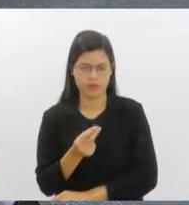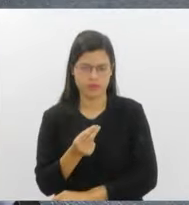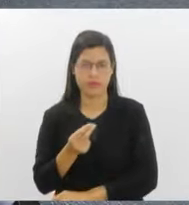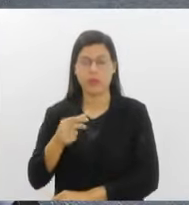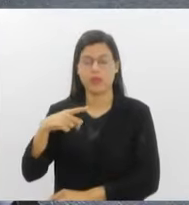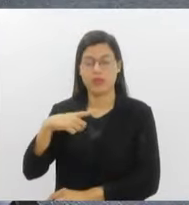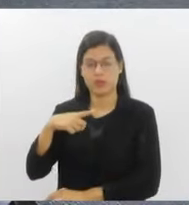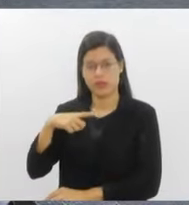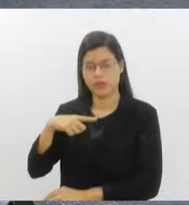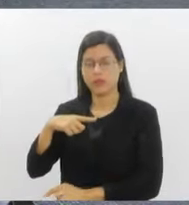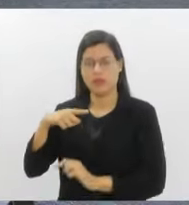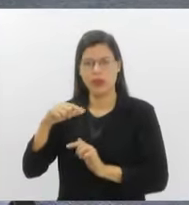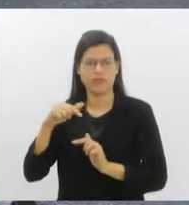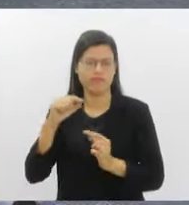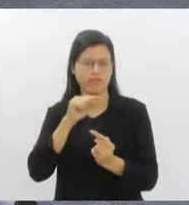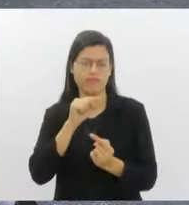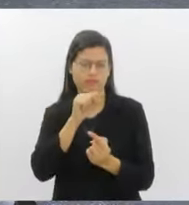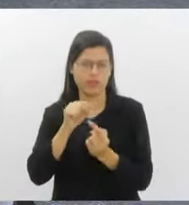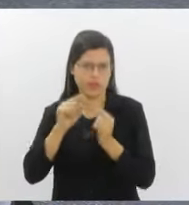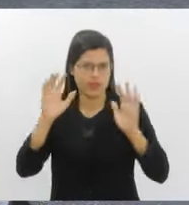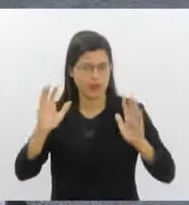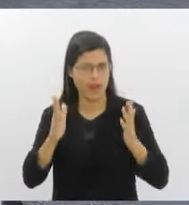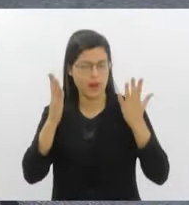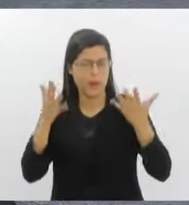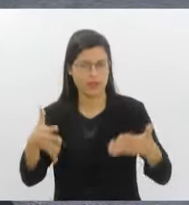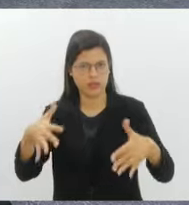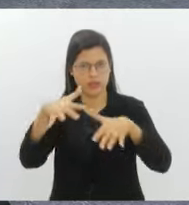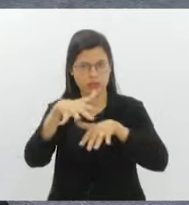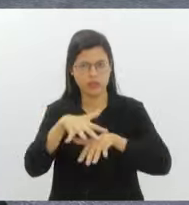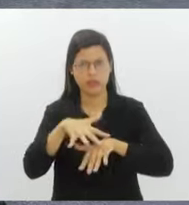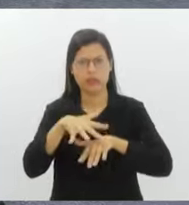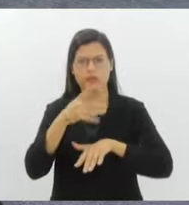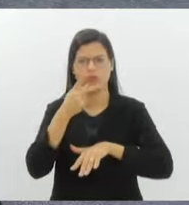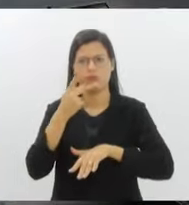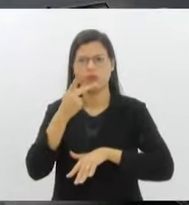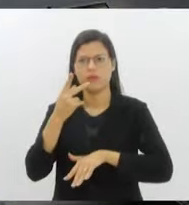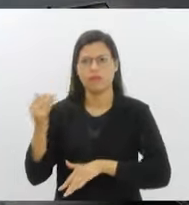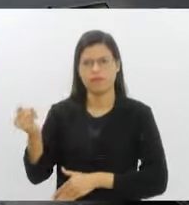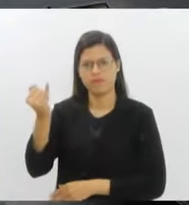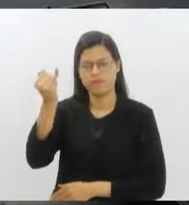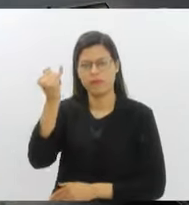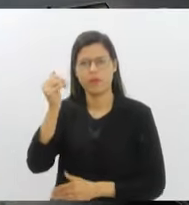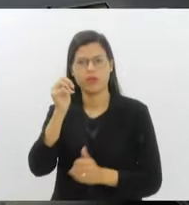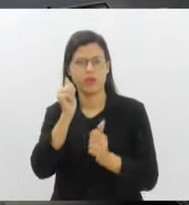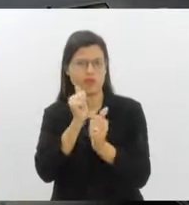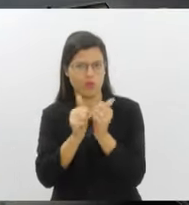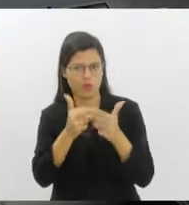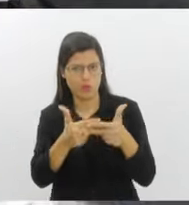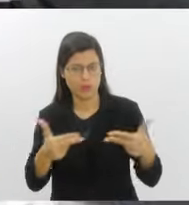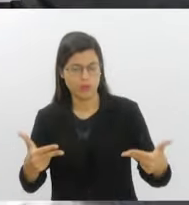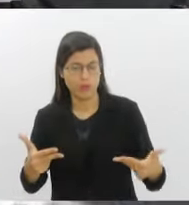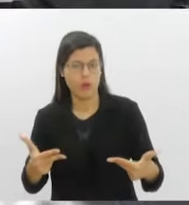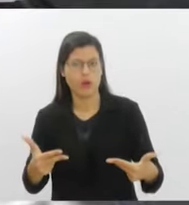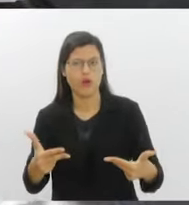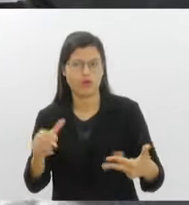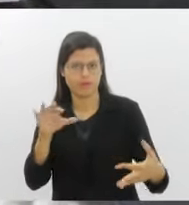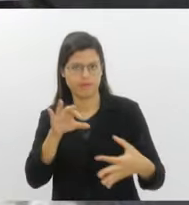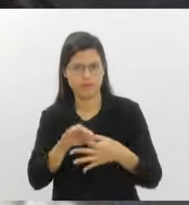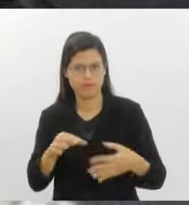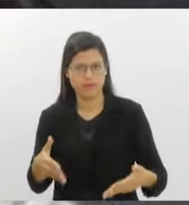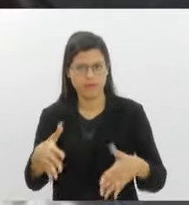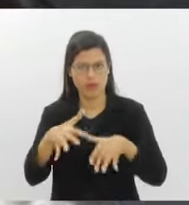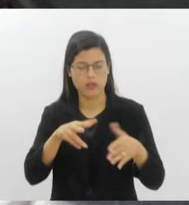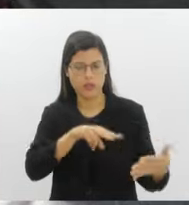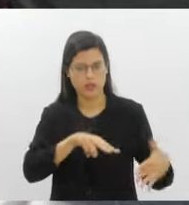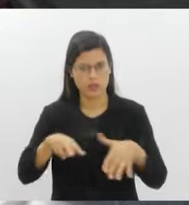celebrar essa inclusão, a gente que fala tanto da importância dos esportes na inclusão, e essa semana foi